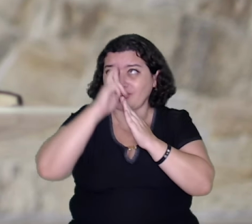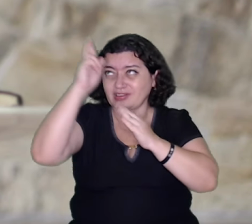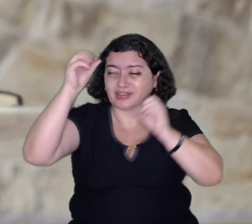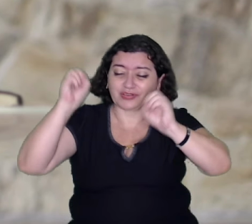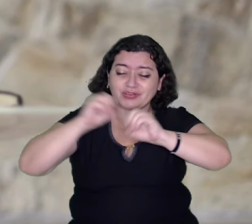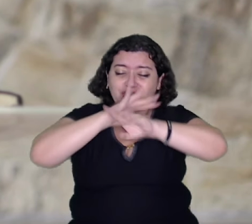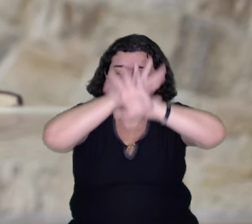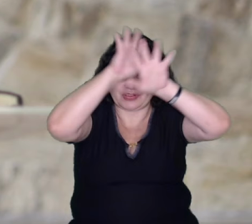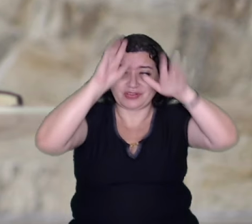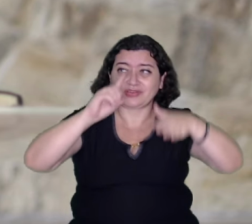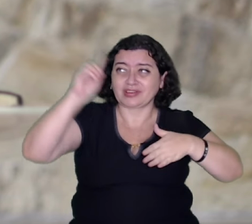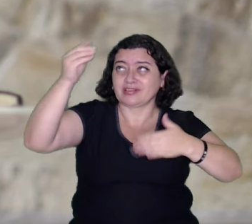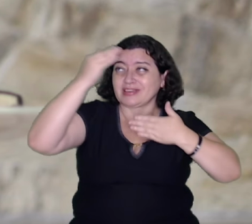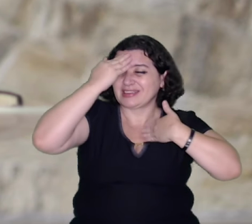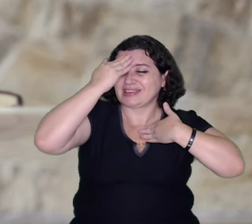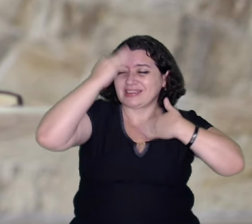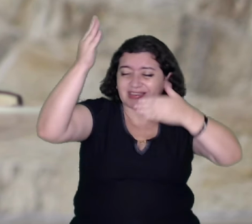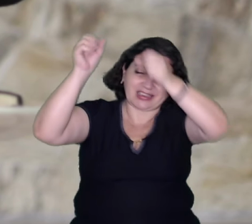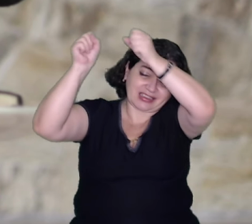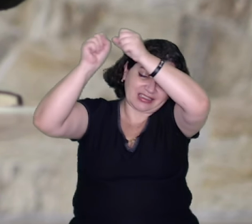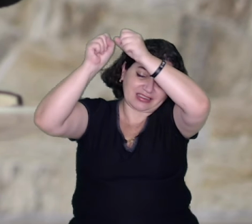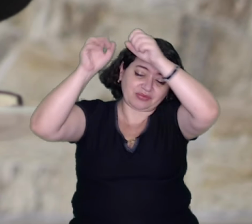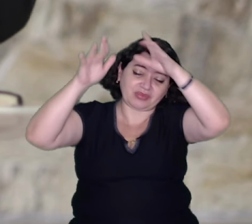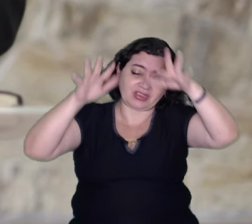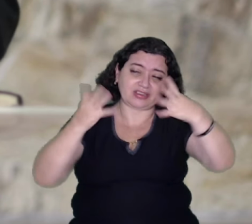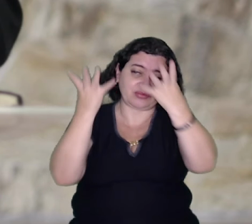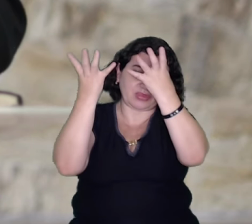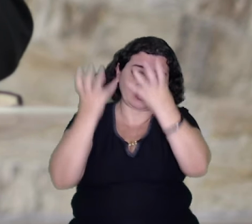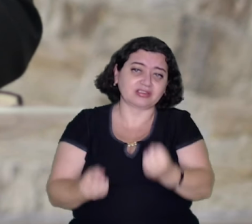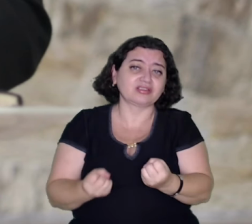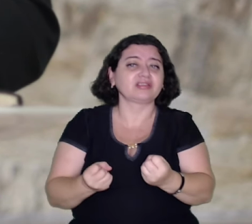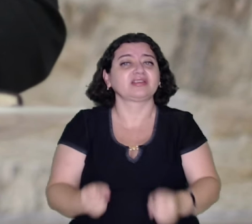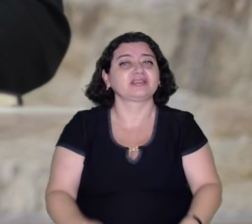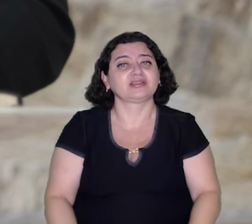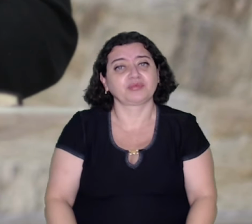glorificando a Deus e agradecendo pelas bênçãos recebidas.